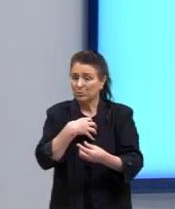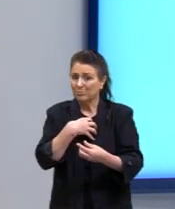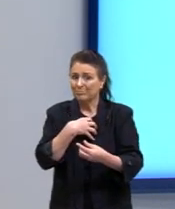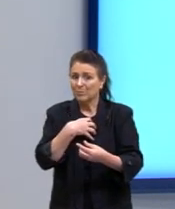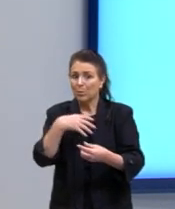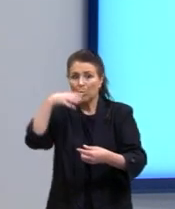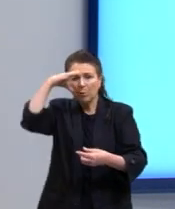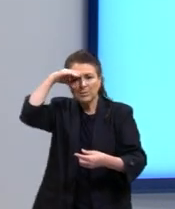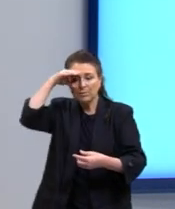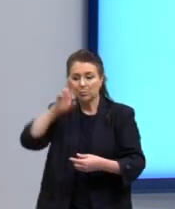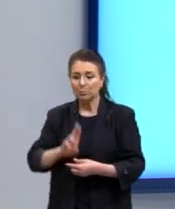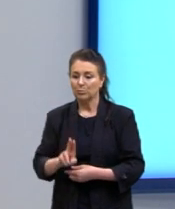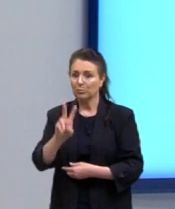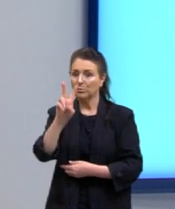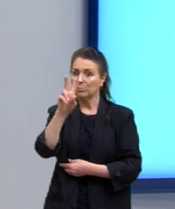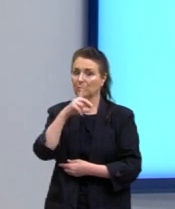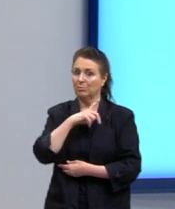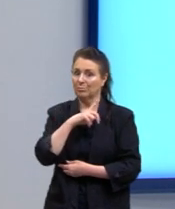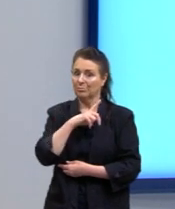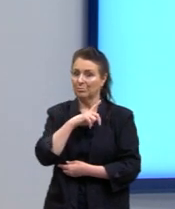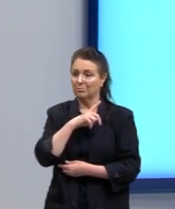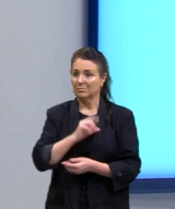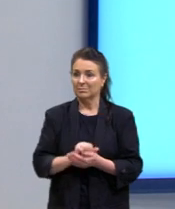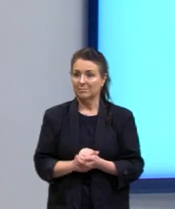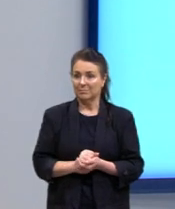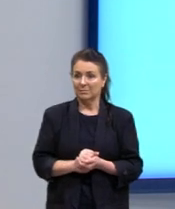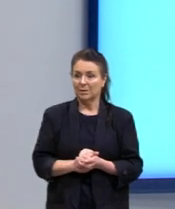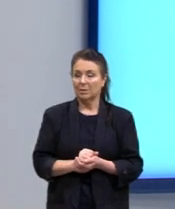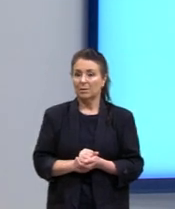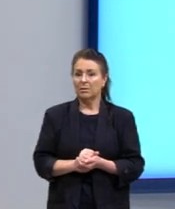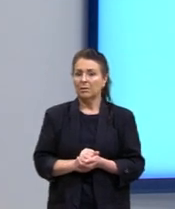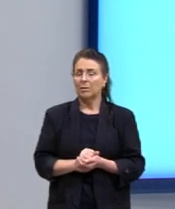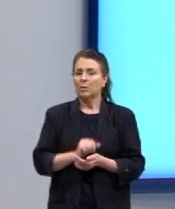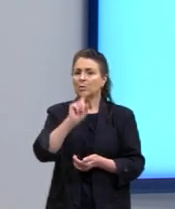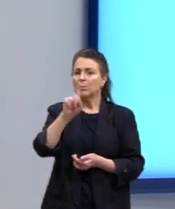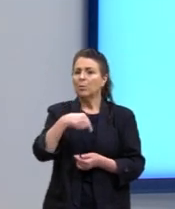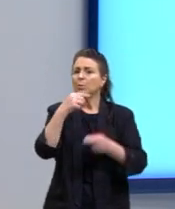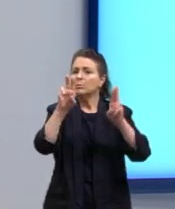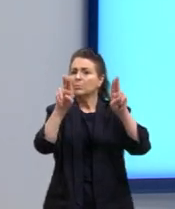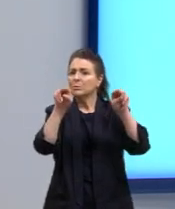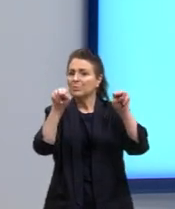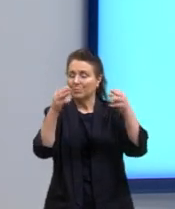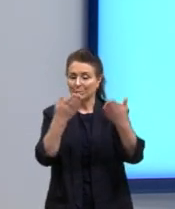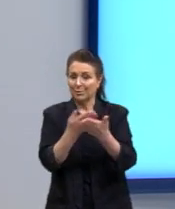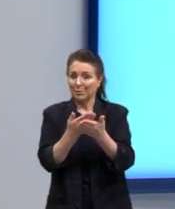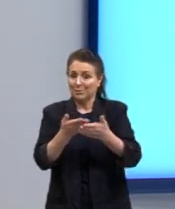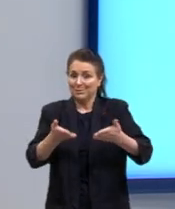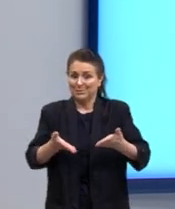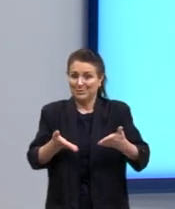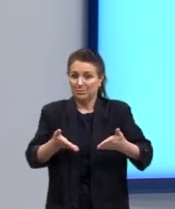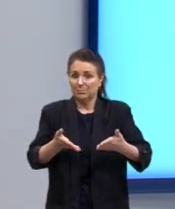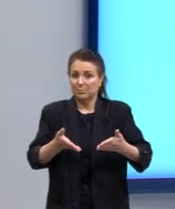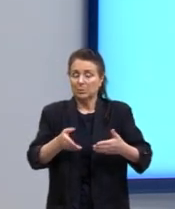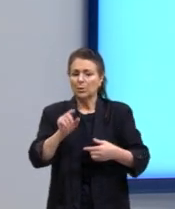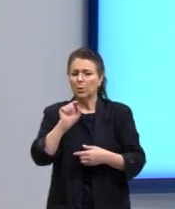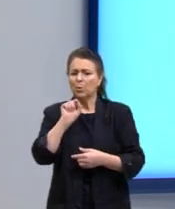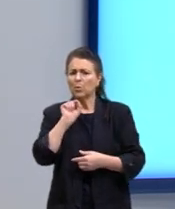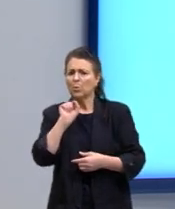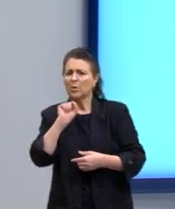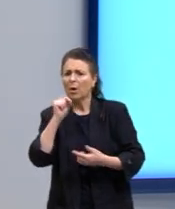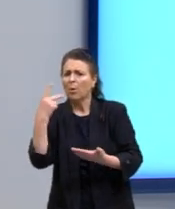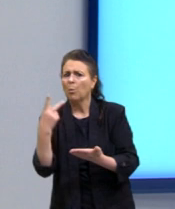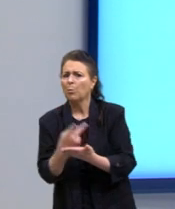que nós temos E aí o próximo tópico né da aula de hoje o que acontece